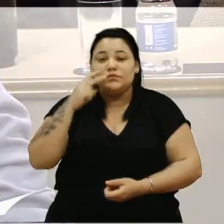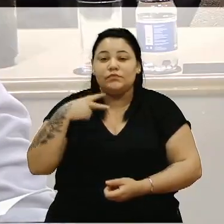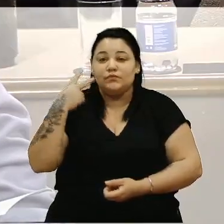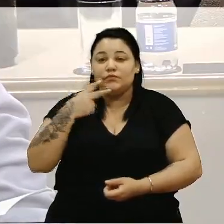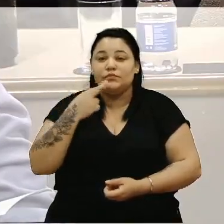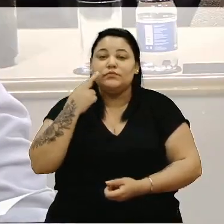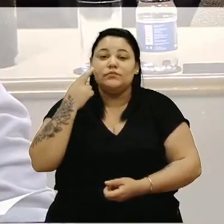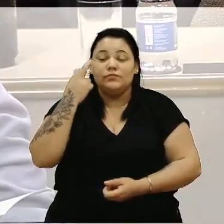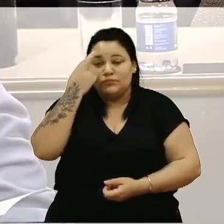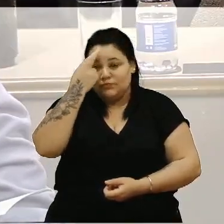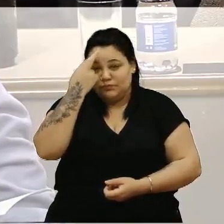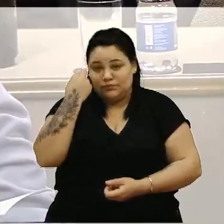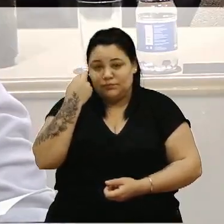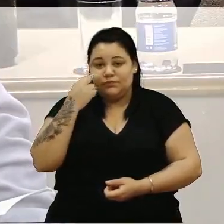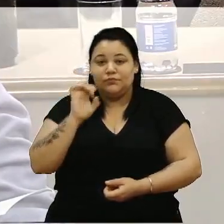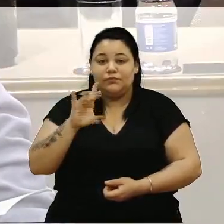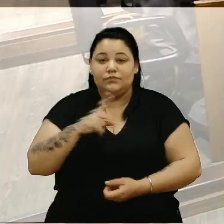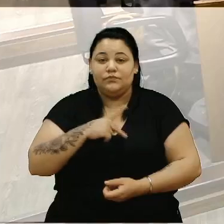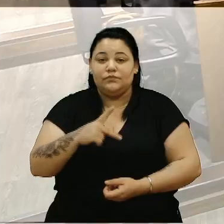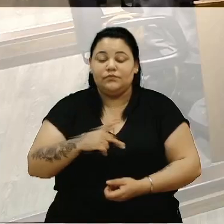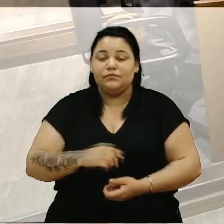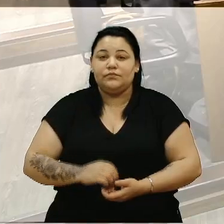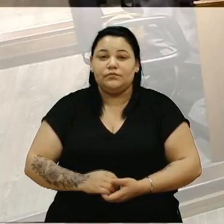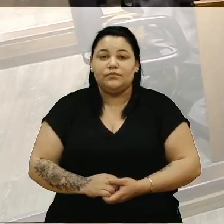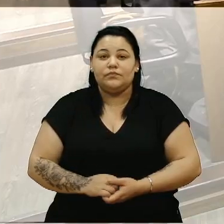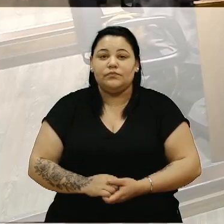Rafael Bueno. Era isso, senhora presidente.